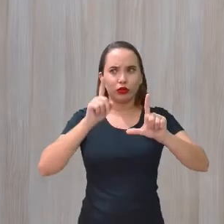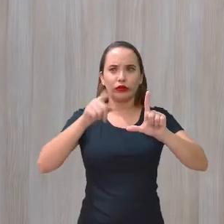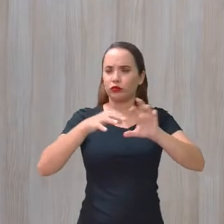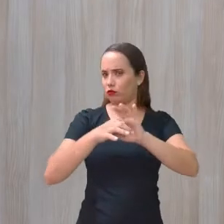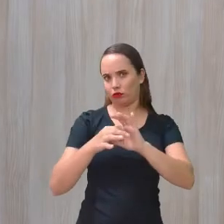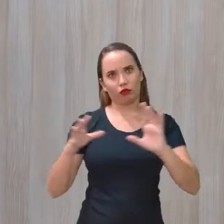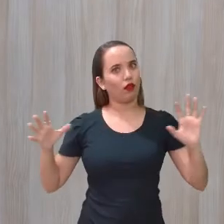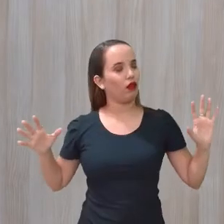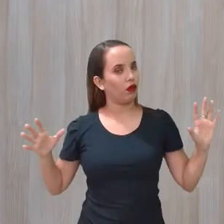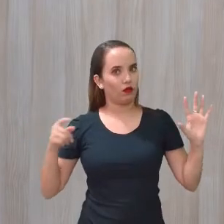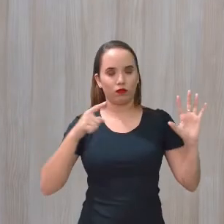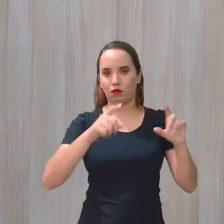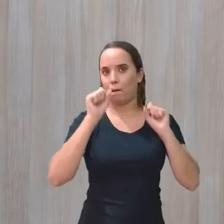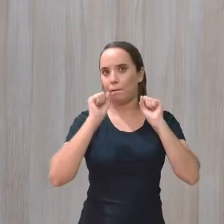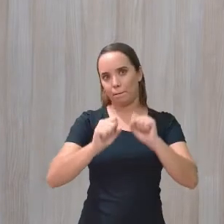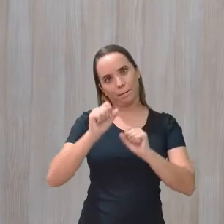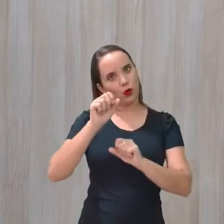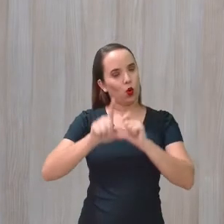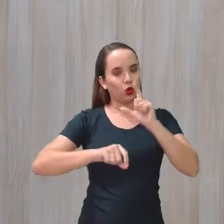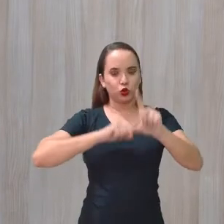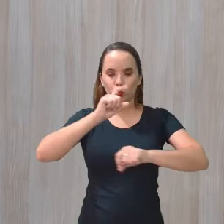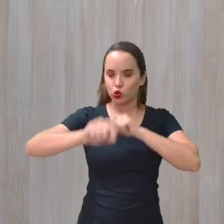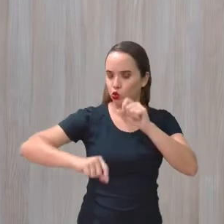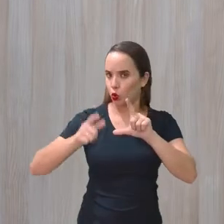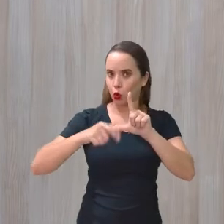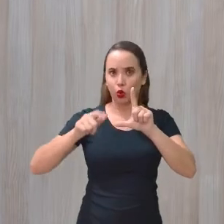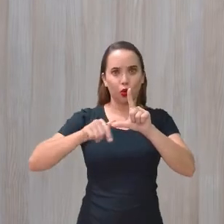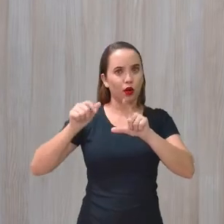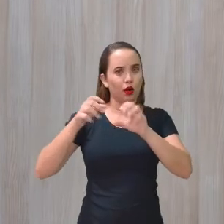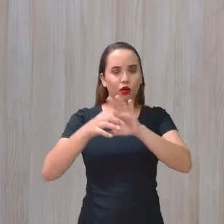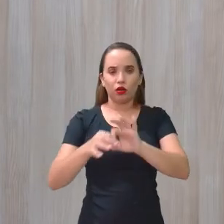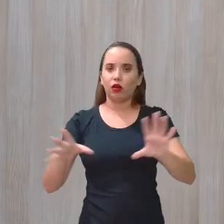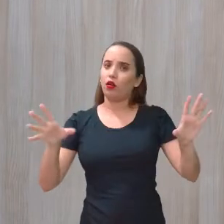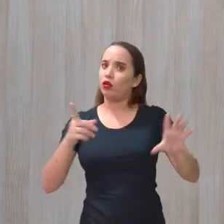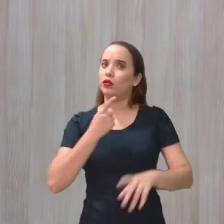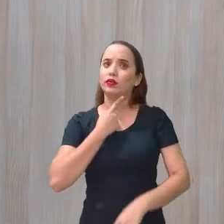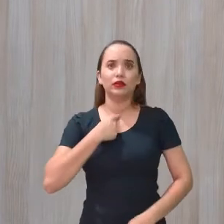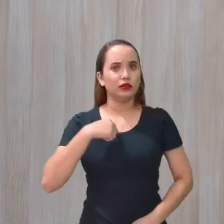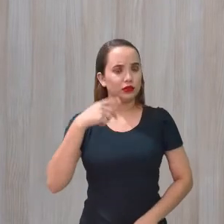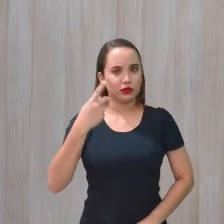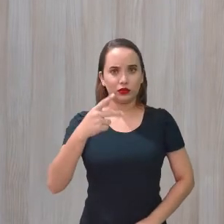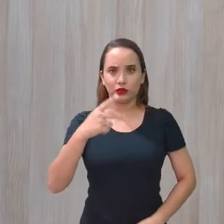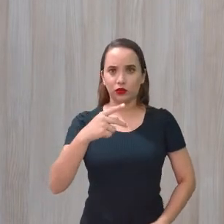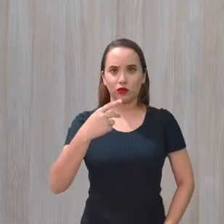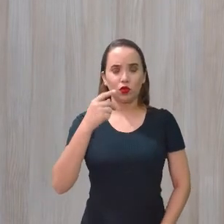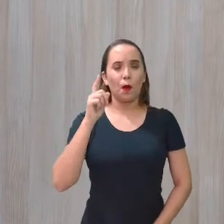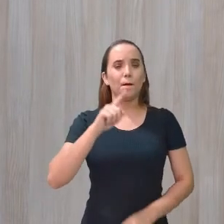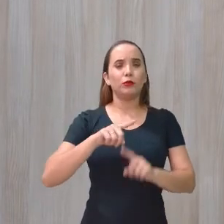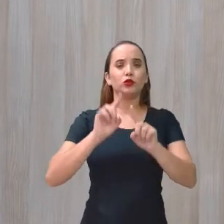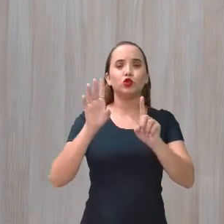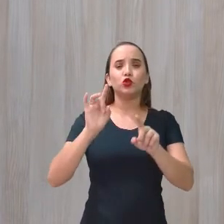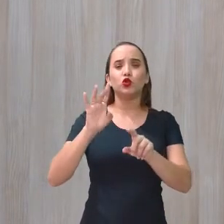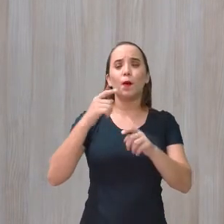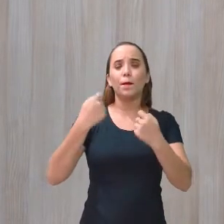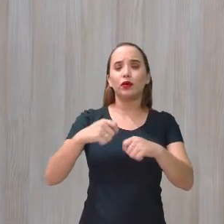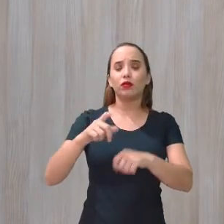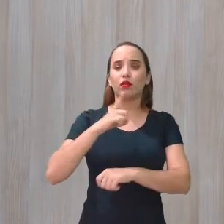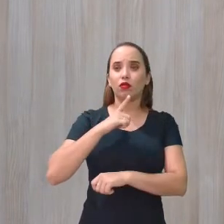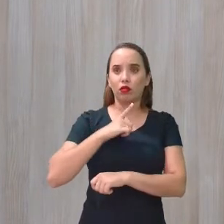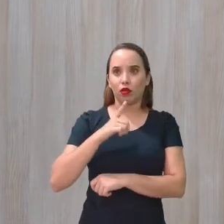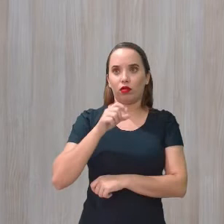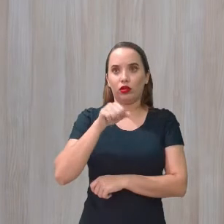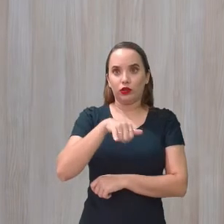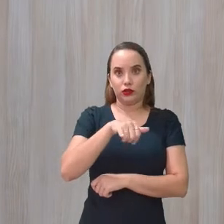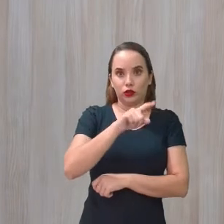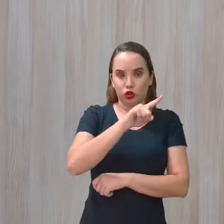livre. Você pode escolher a letra que você quiser. A única exigência que existe para que seja x e